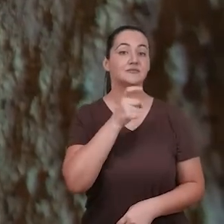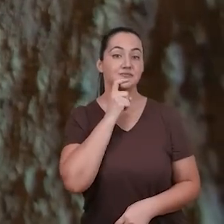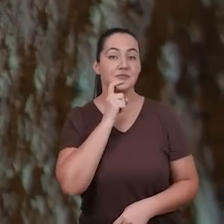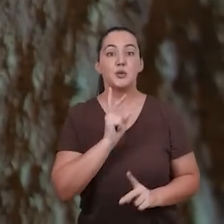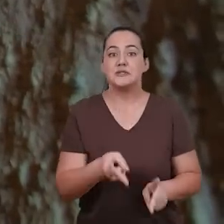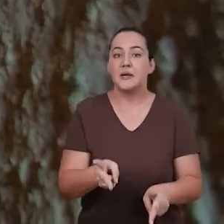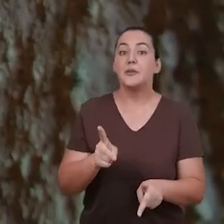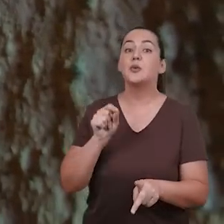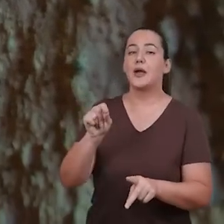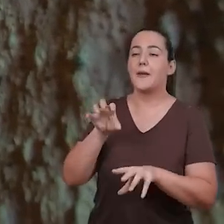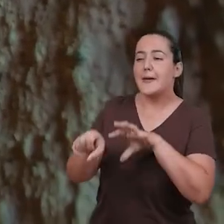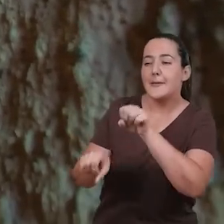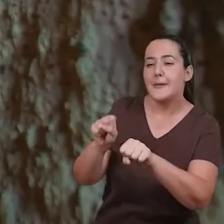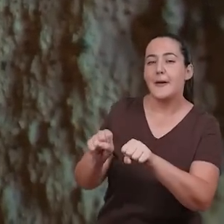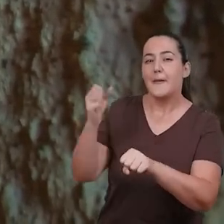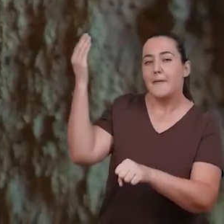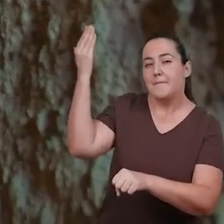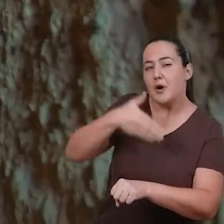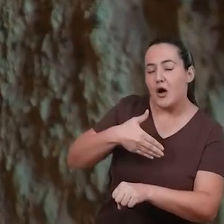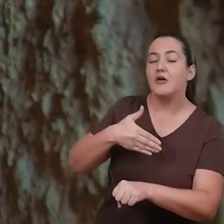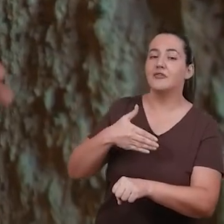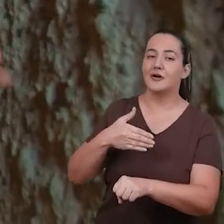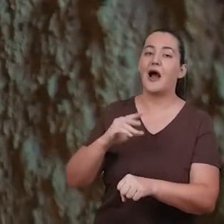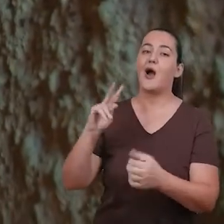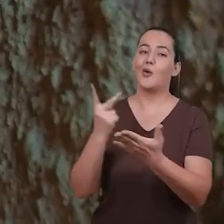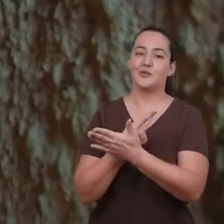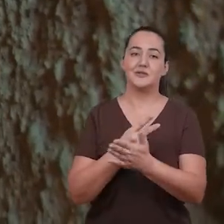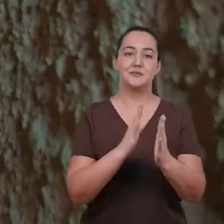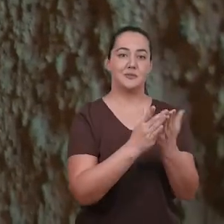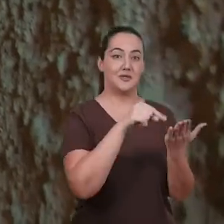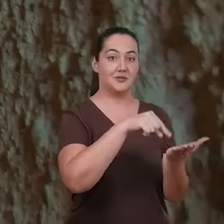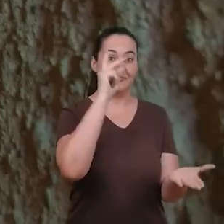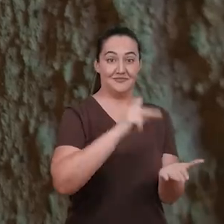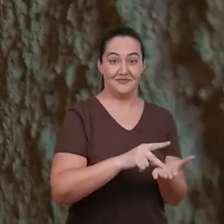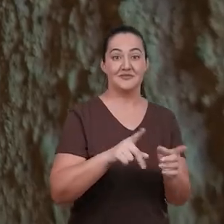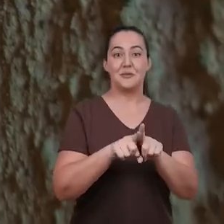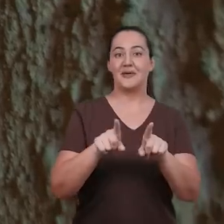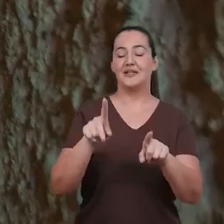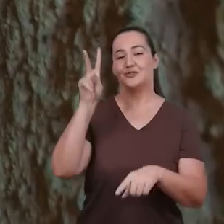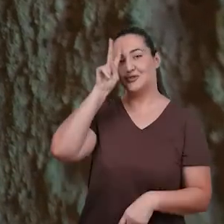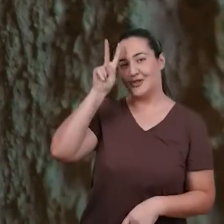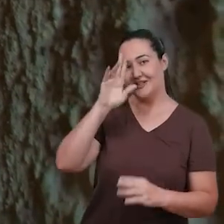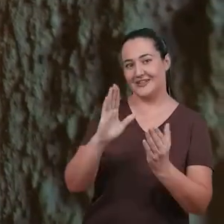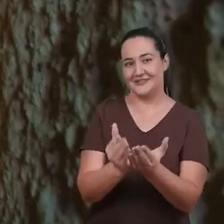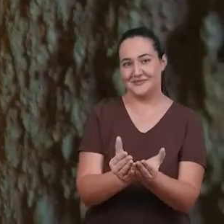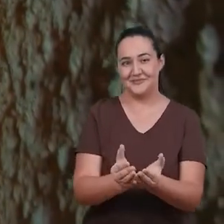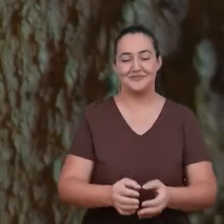e sempre busco evidências que confirmem a historicidade da Bíblia Sagrada e a história da Igreja Cristã.